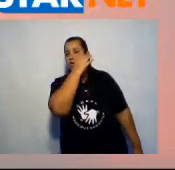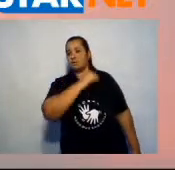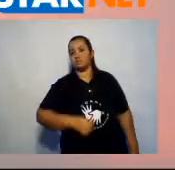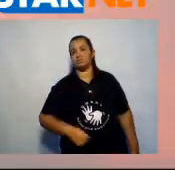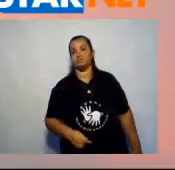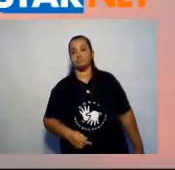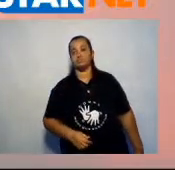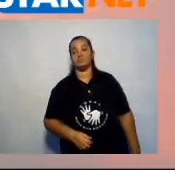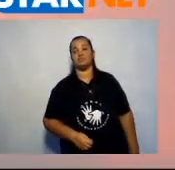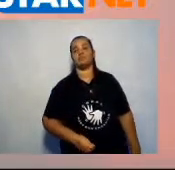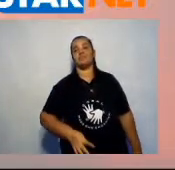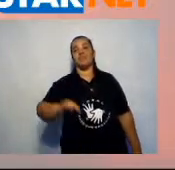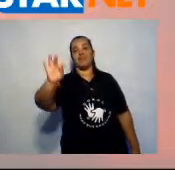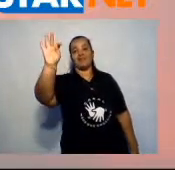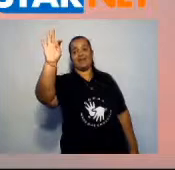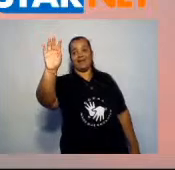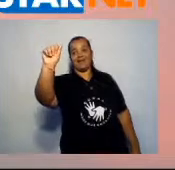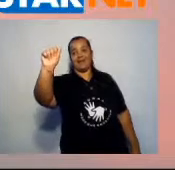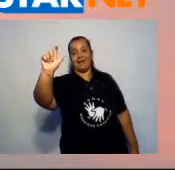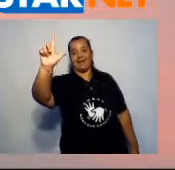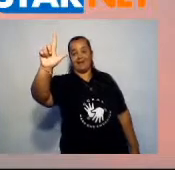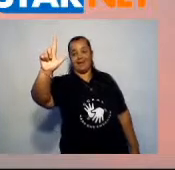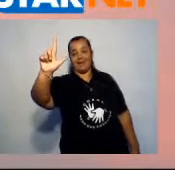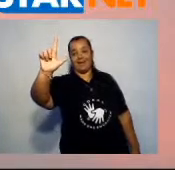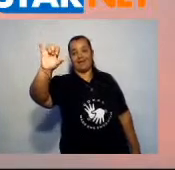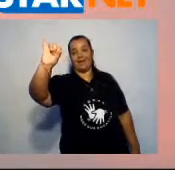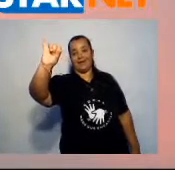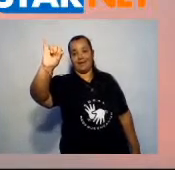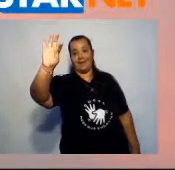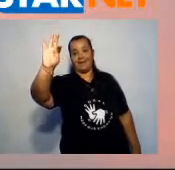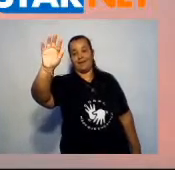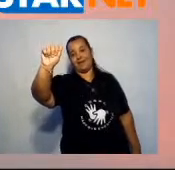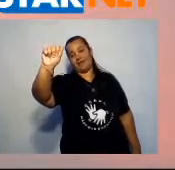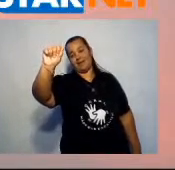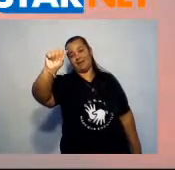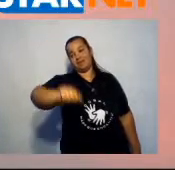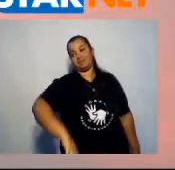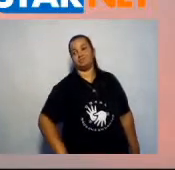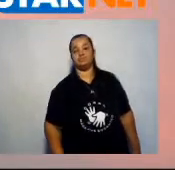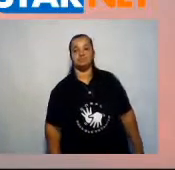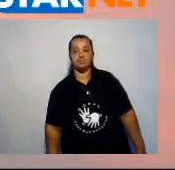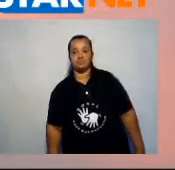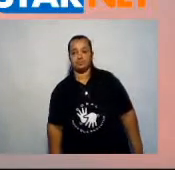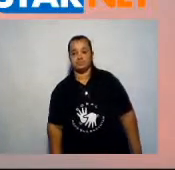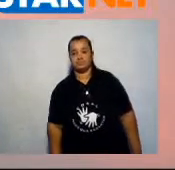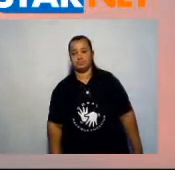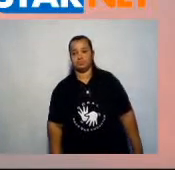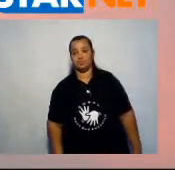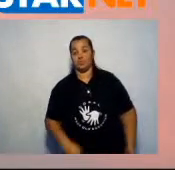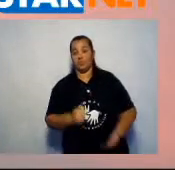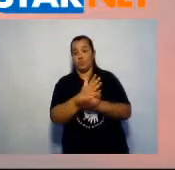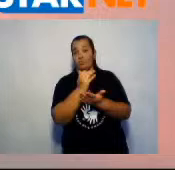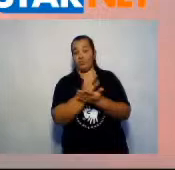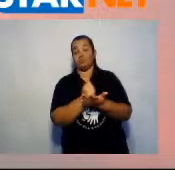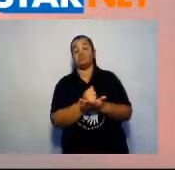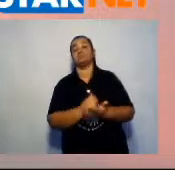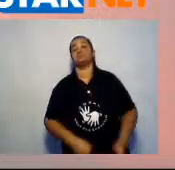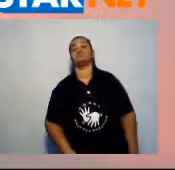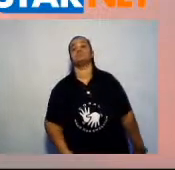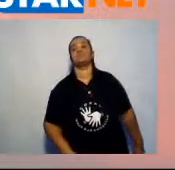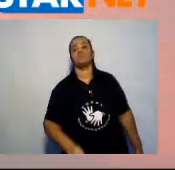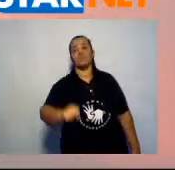Gamaioli, Thalita Oliveira, parabéns a Thalita. E um bolo do Café da Dana, um bolo maravilhoso, Sônia